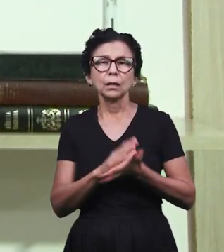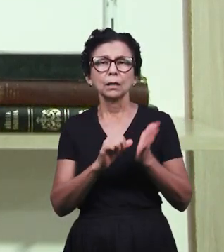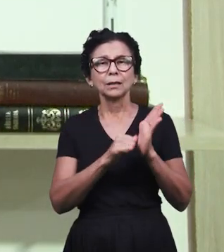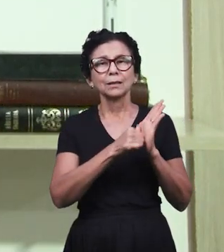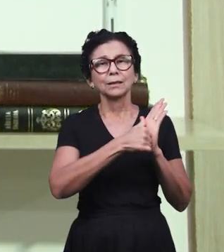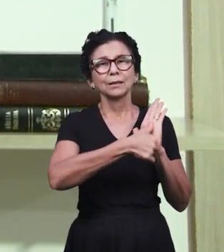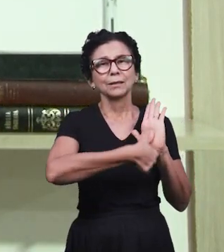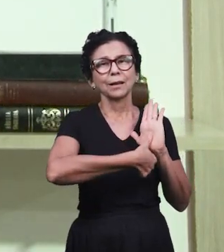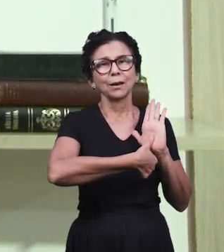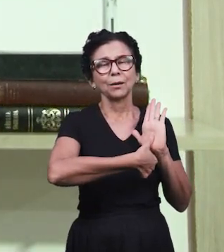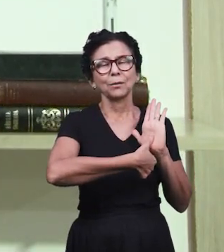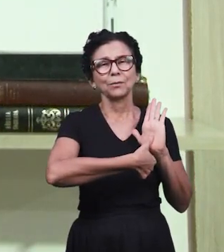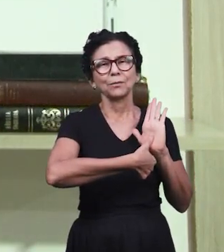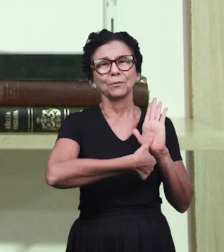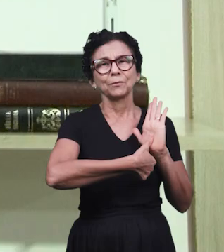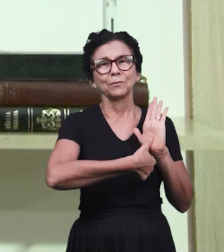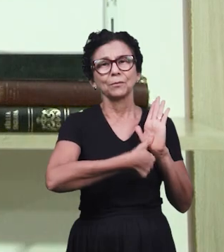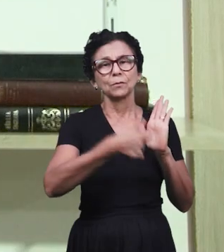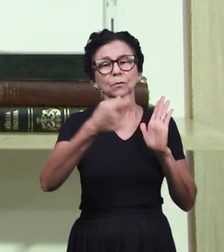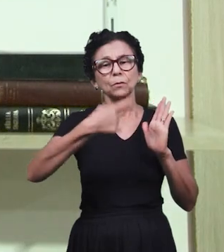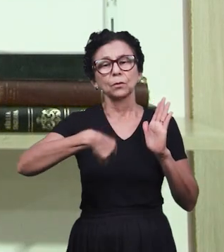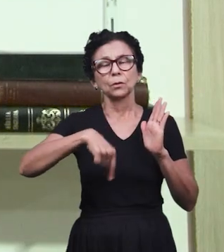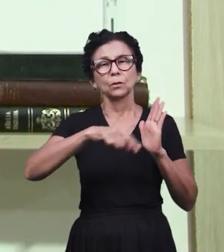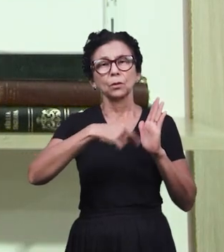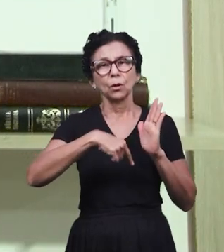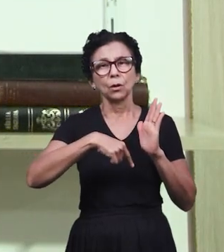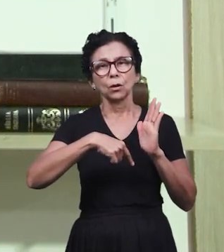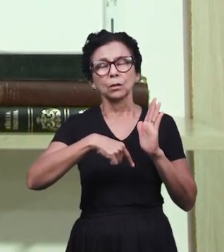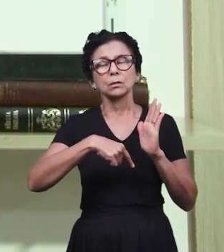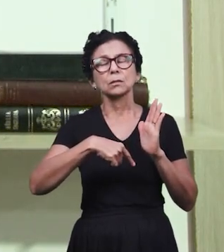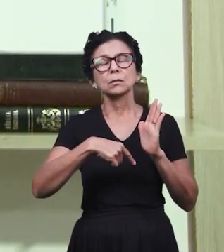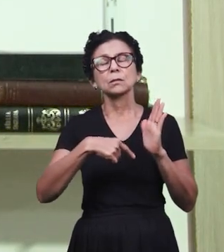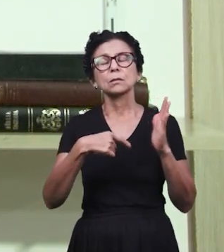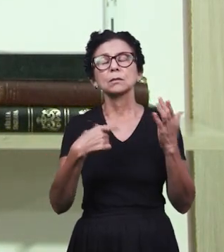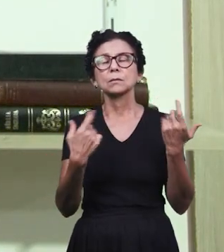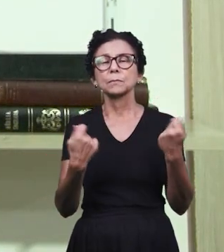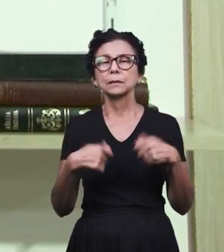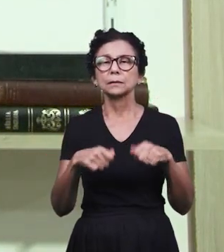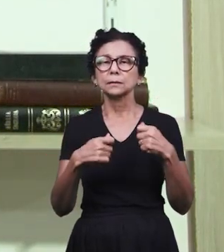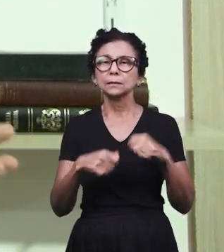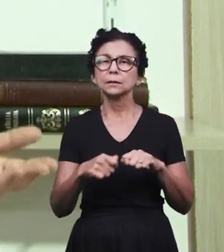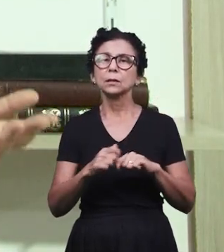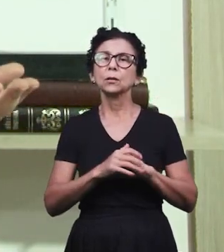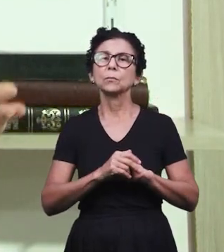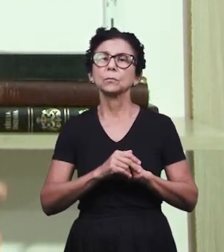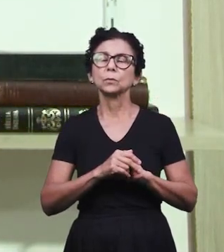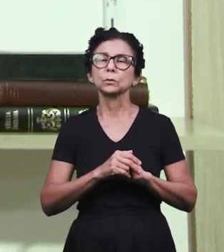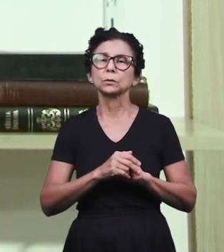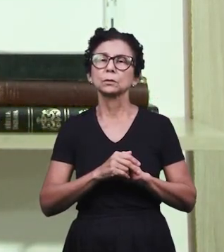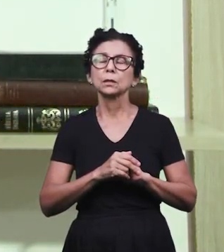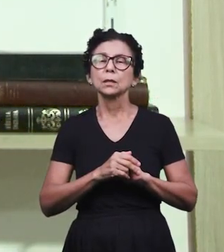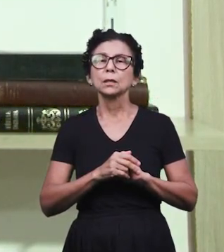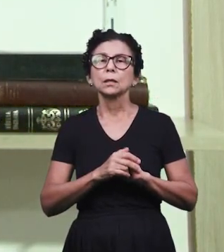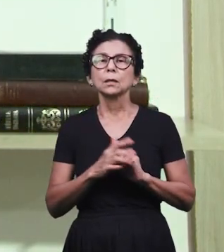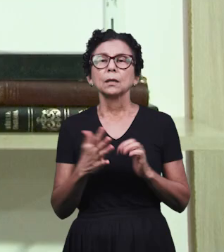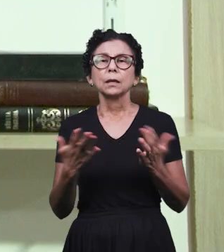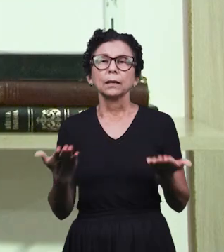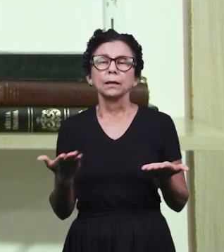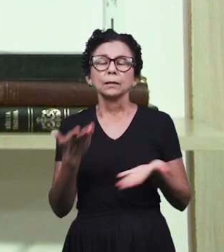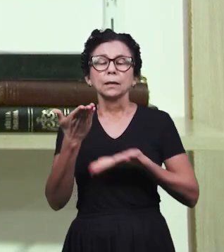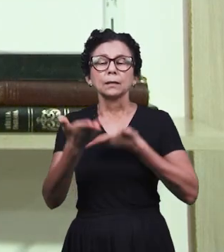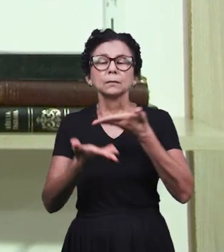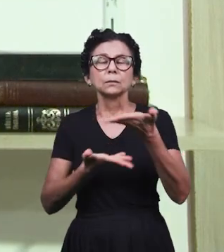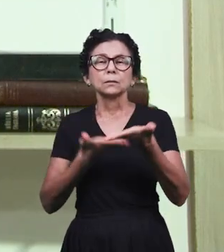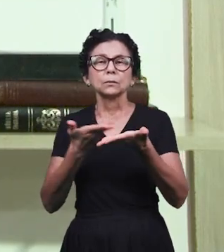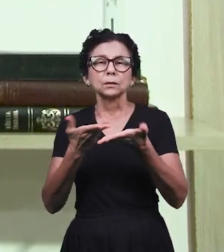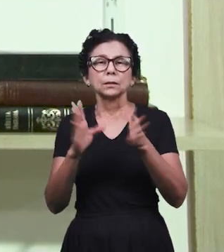a essas famílias que há uma gama de oportunidades e de possibilidades e de uma